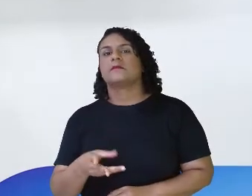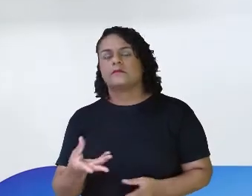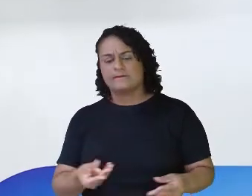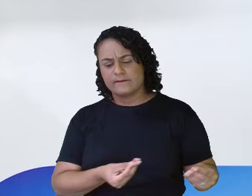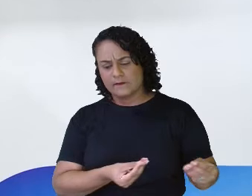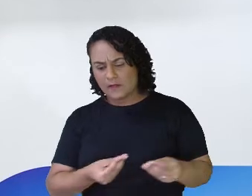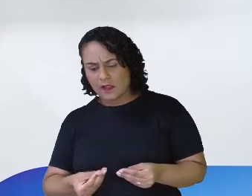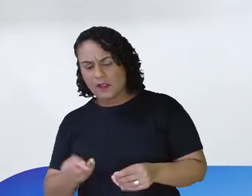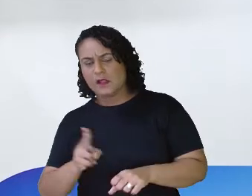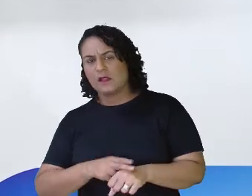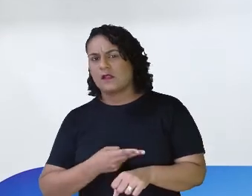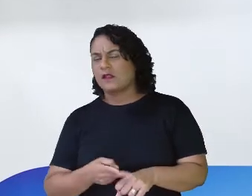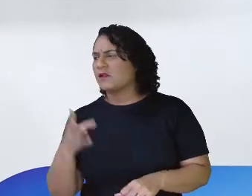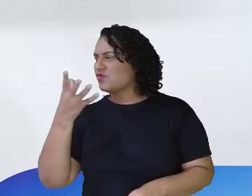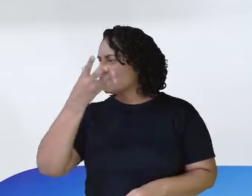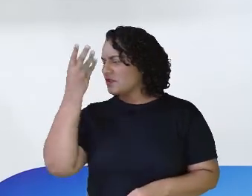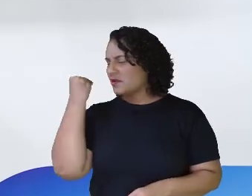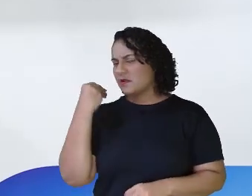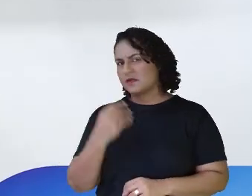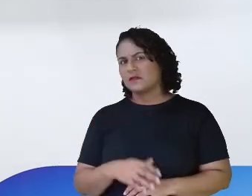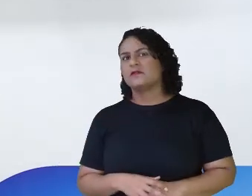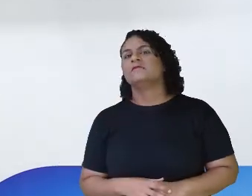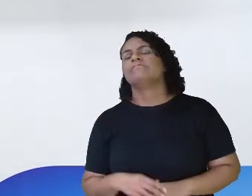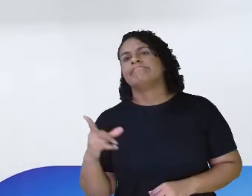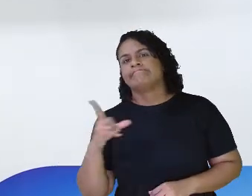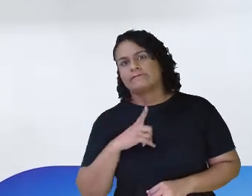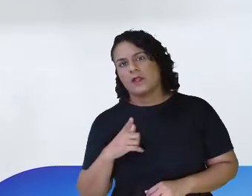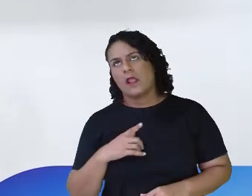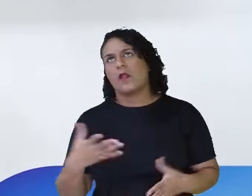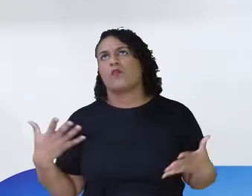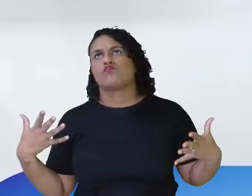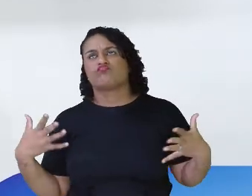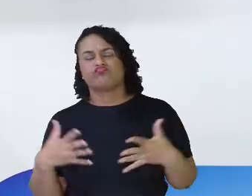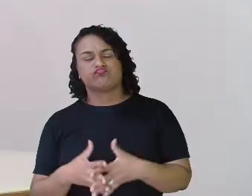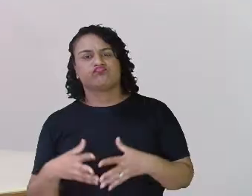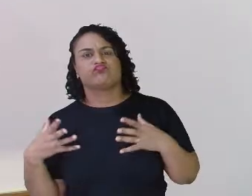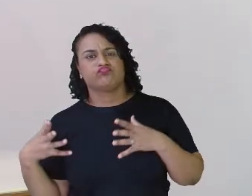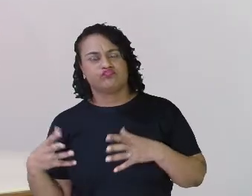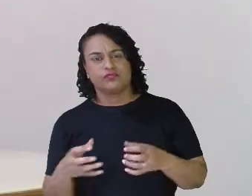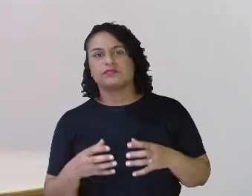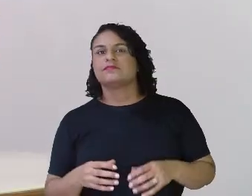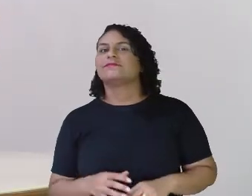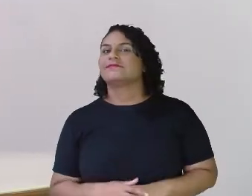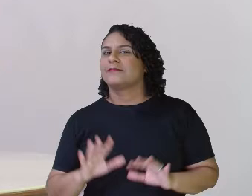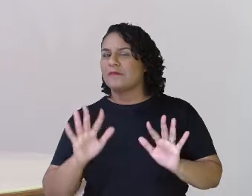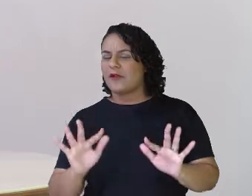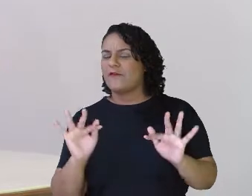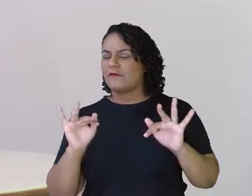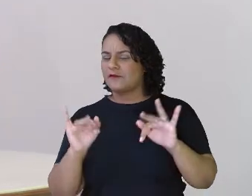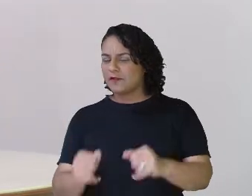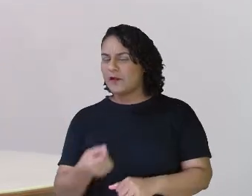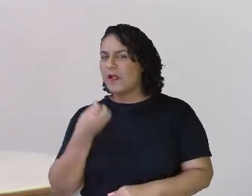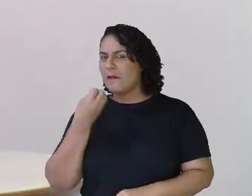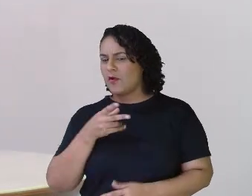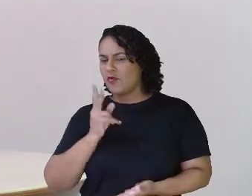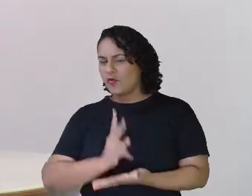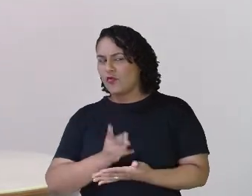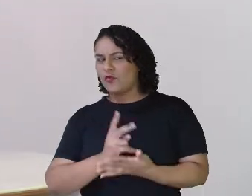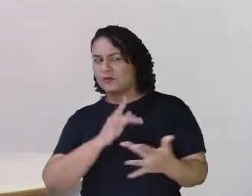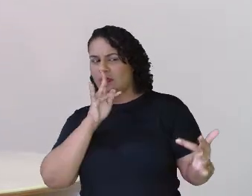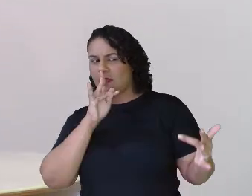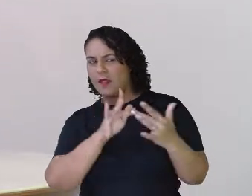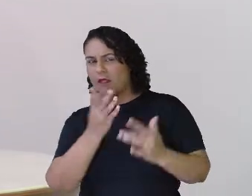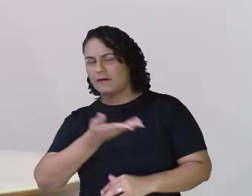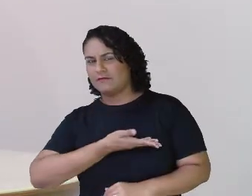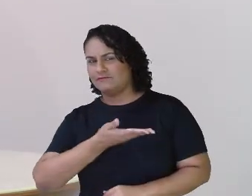esqueço. Aí acaba gerando um conflito. Mas o desfecho é bom, a gente continua amiga. O desfecho é bom, a gente